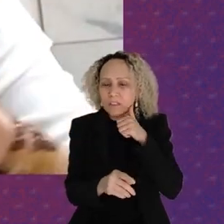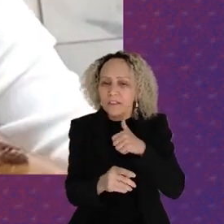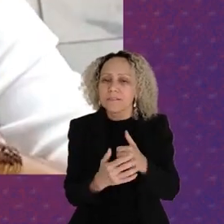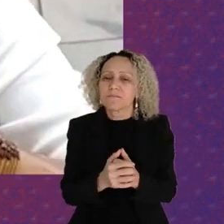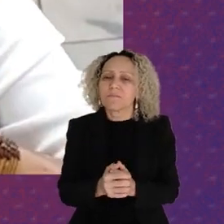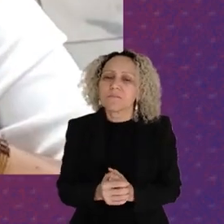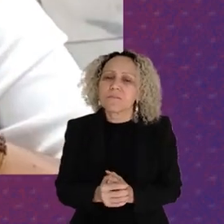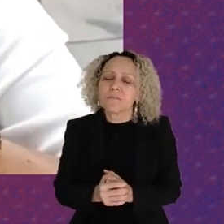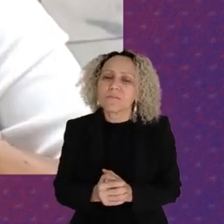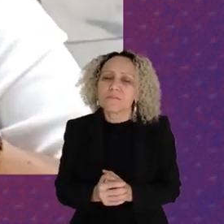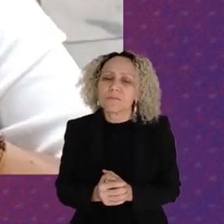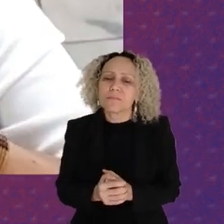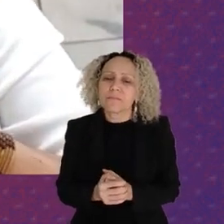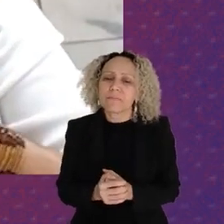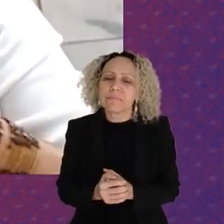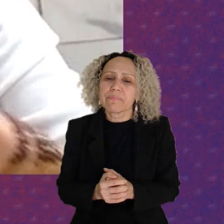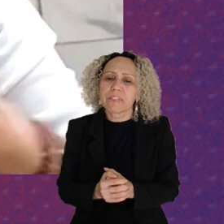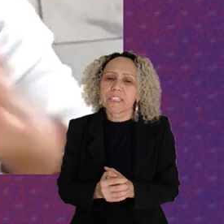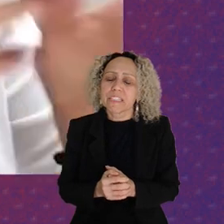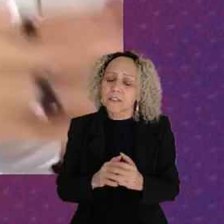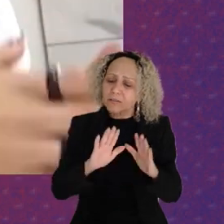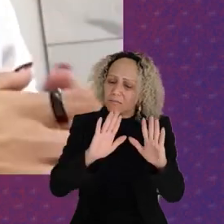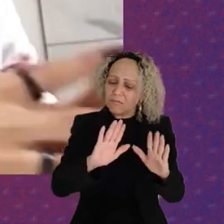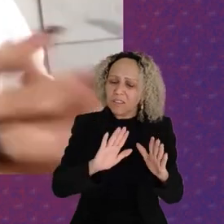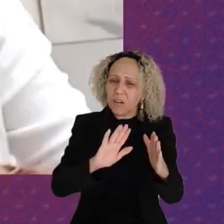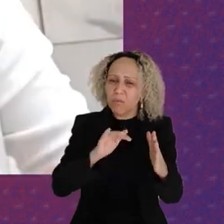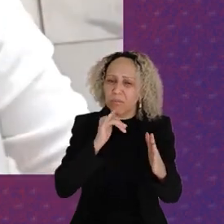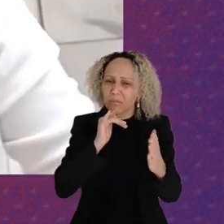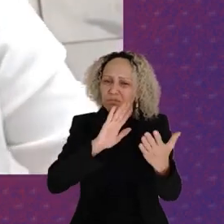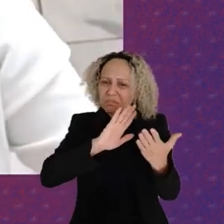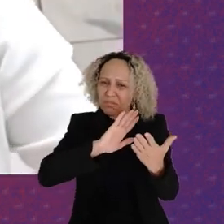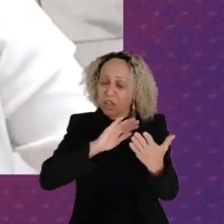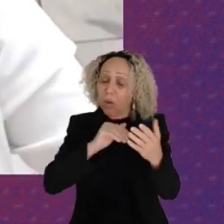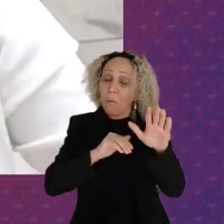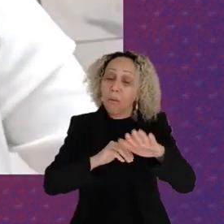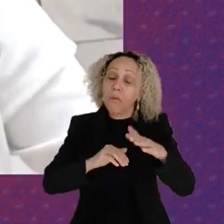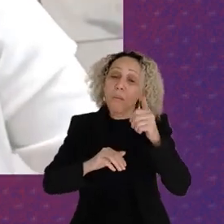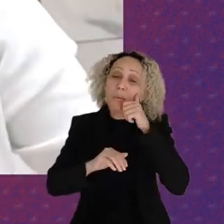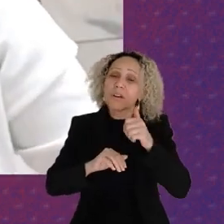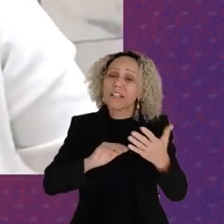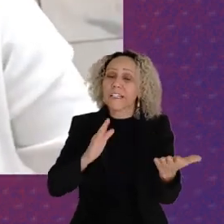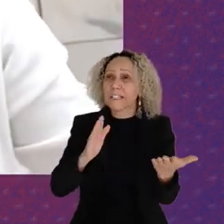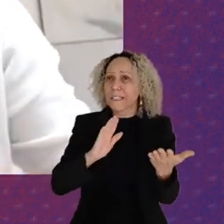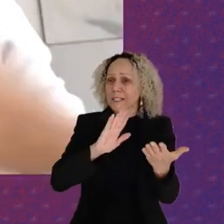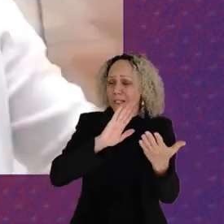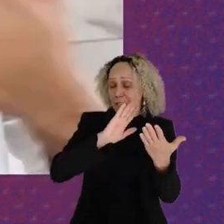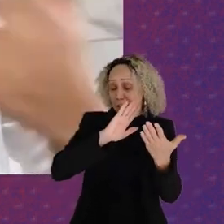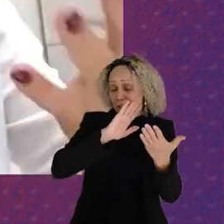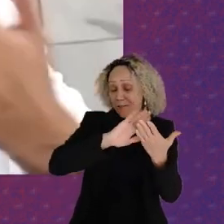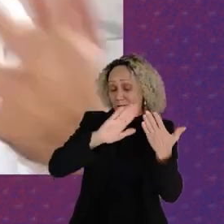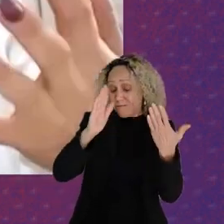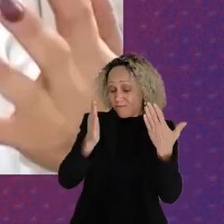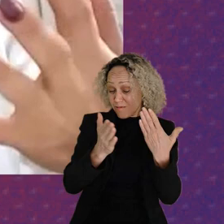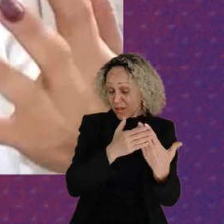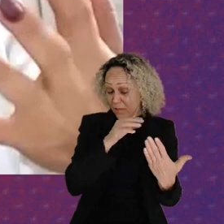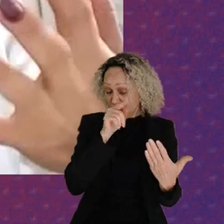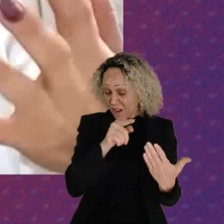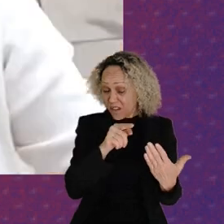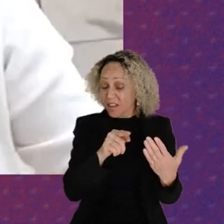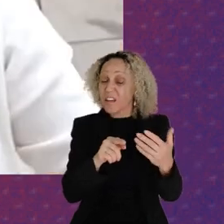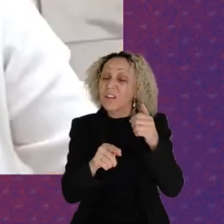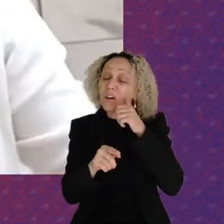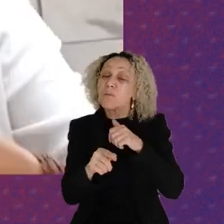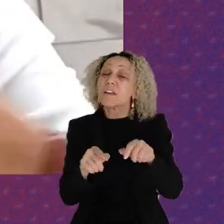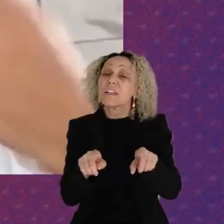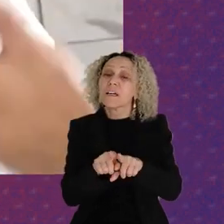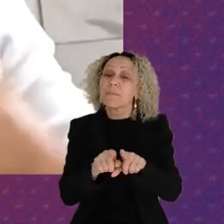nos seus espaços de liderança também são mulheres defensoras de direitos humanos. E as coisas se